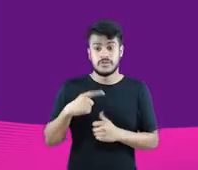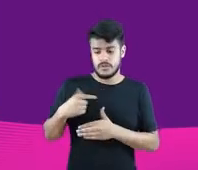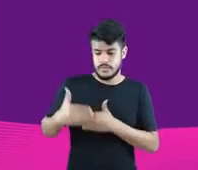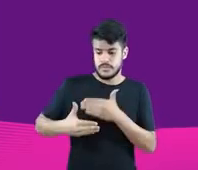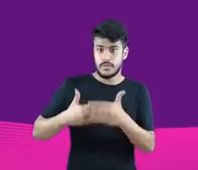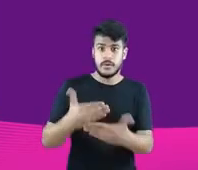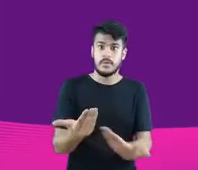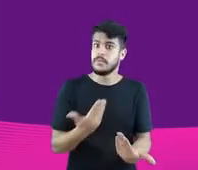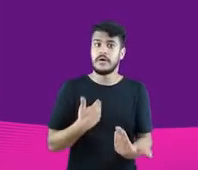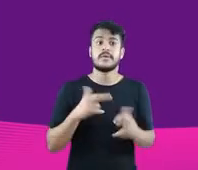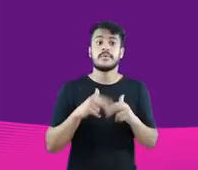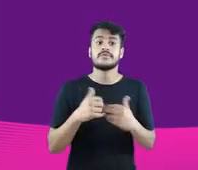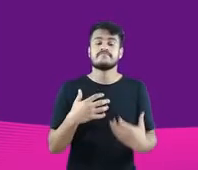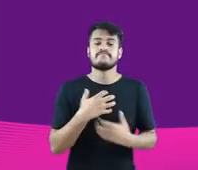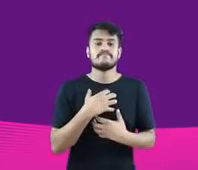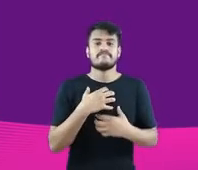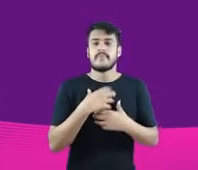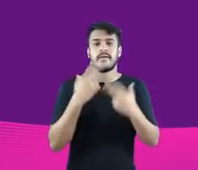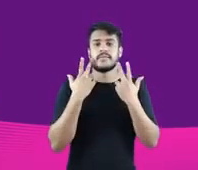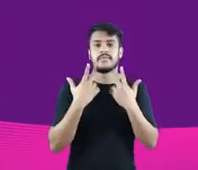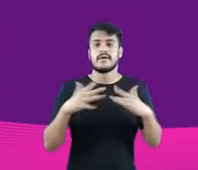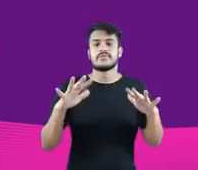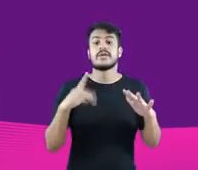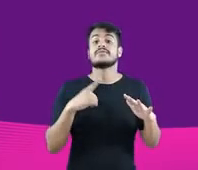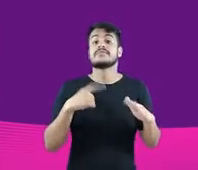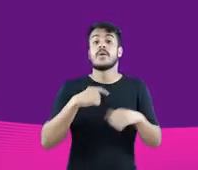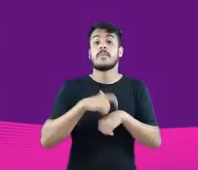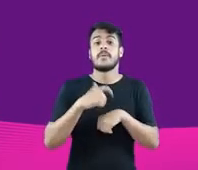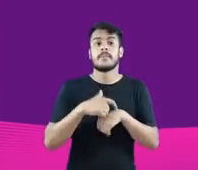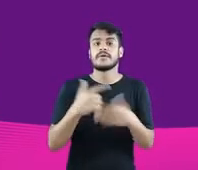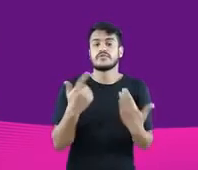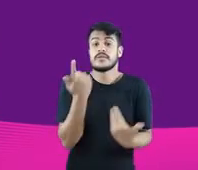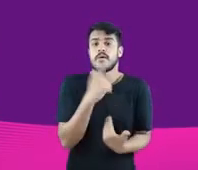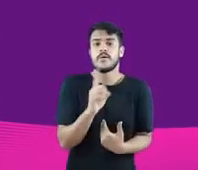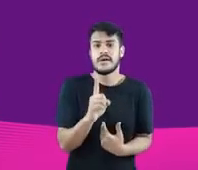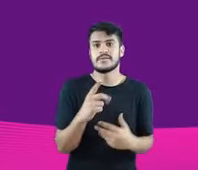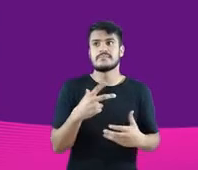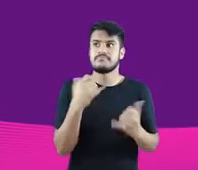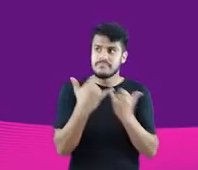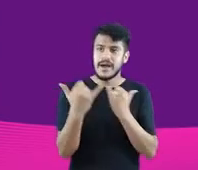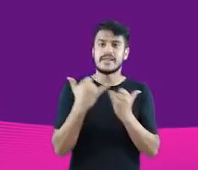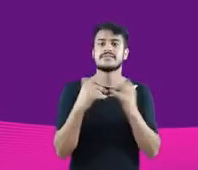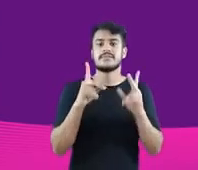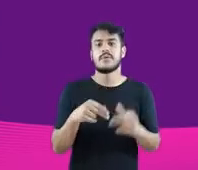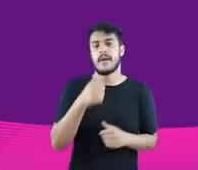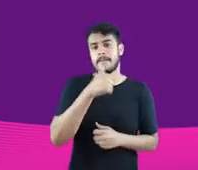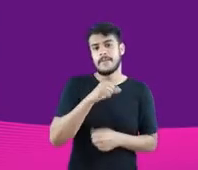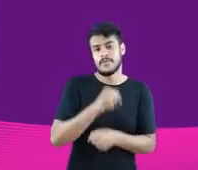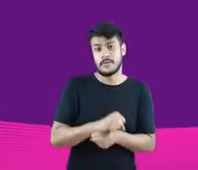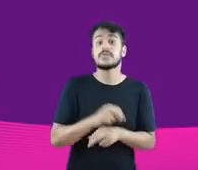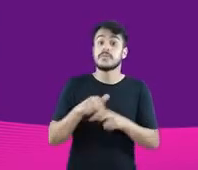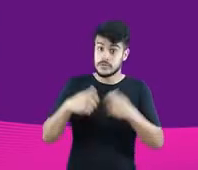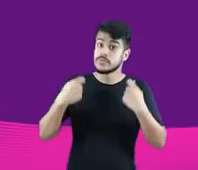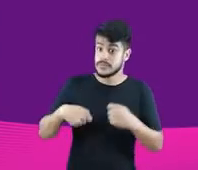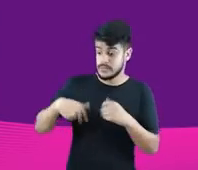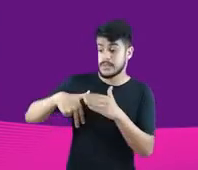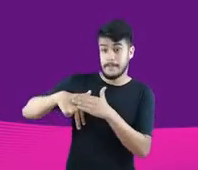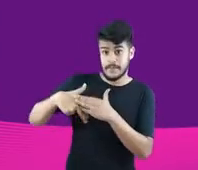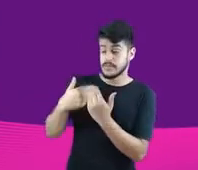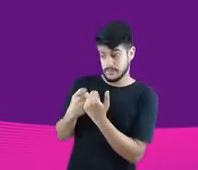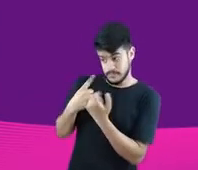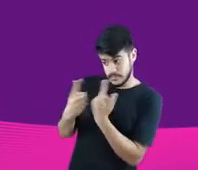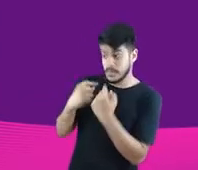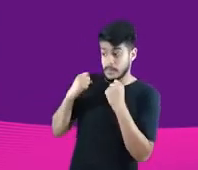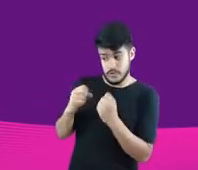com um período natural, no momento mesmo de uma menopausa. Então, deve ser sempre discutido com a paciente essa questão da